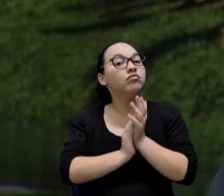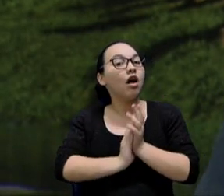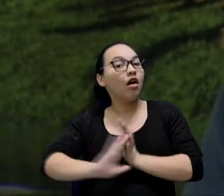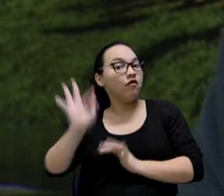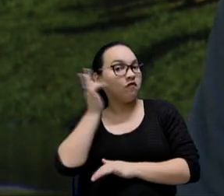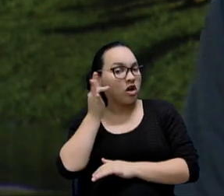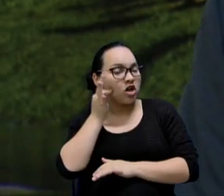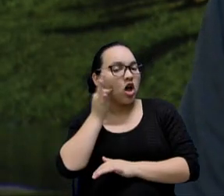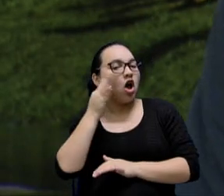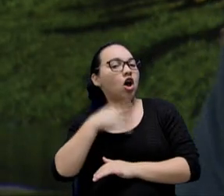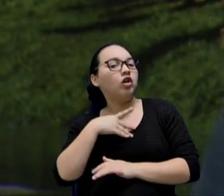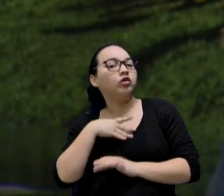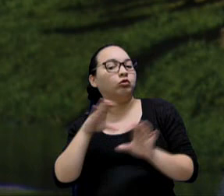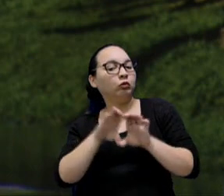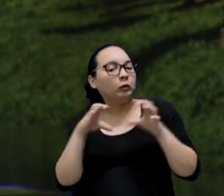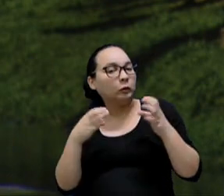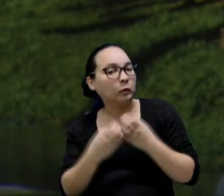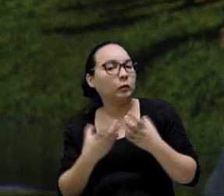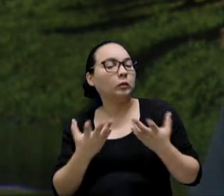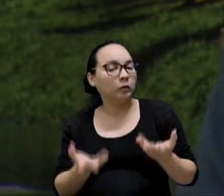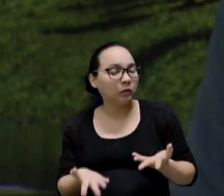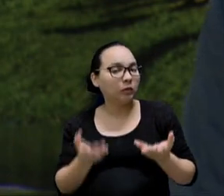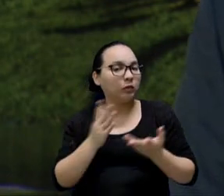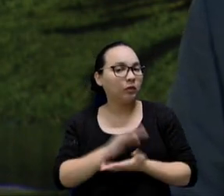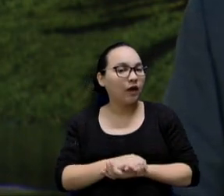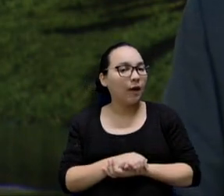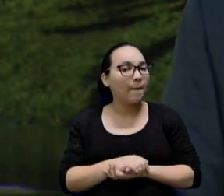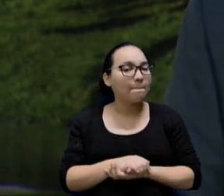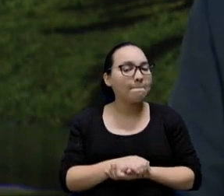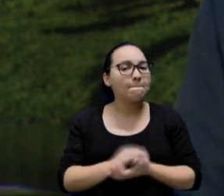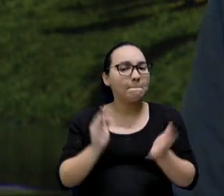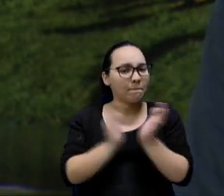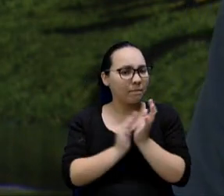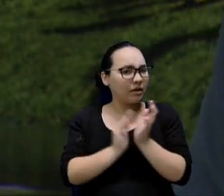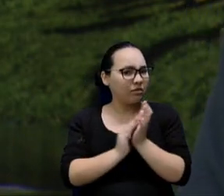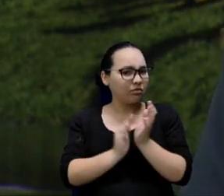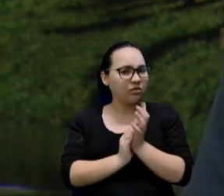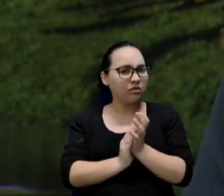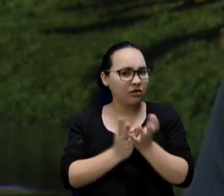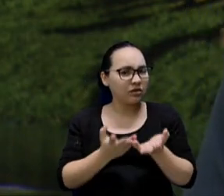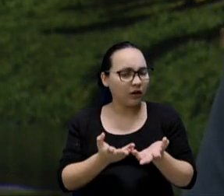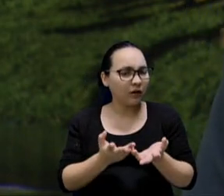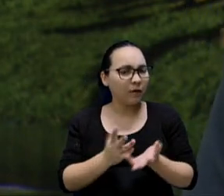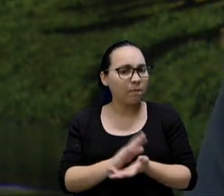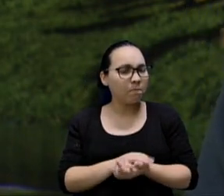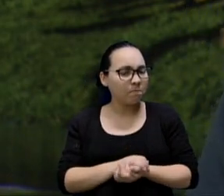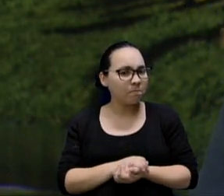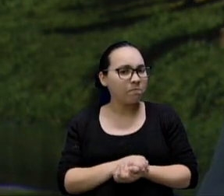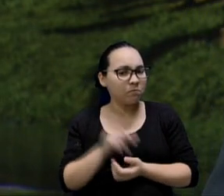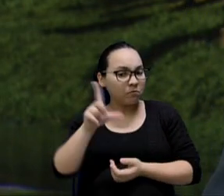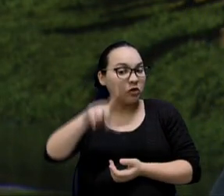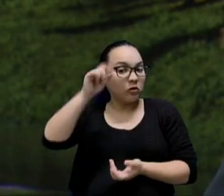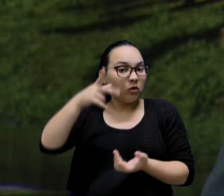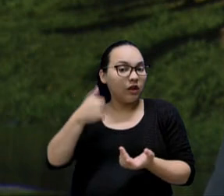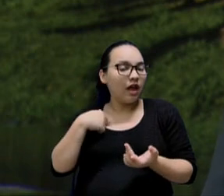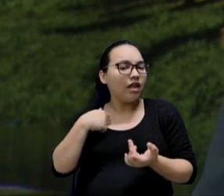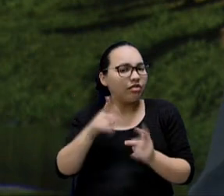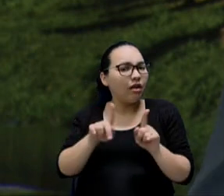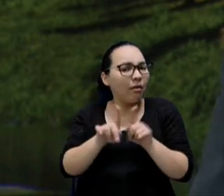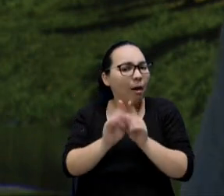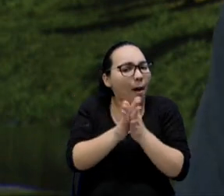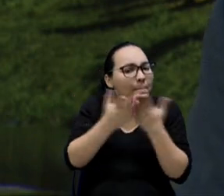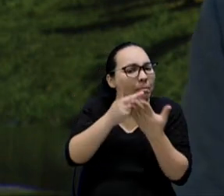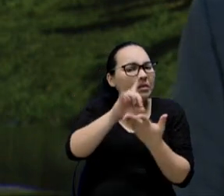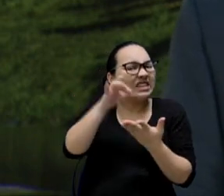né, do doutor Fernando Dini, parabenizar pela iniciativa, Não é? É até bíblico, se não estiver